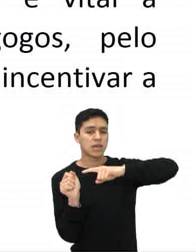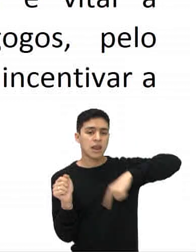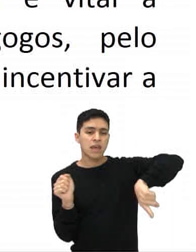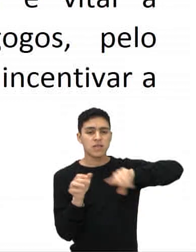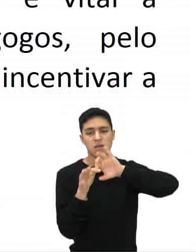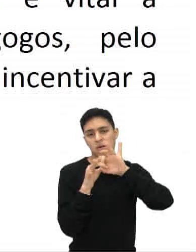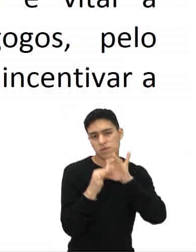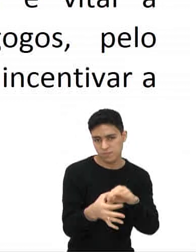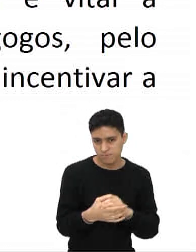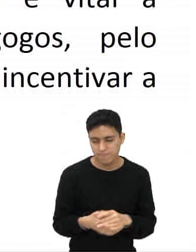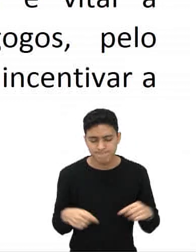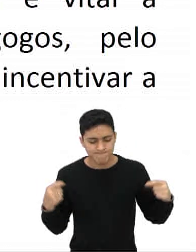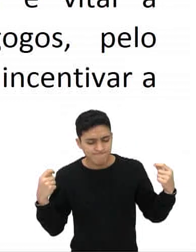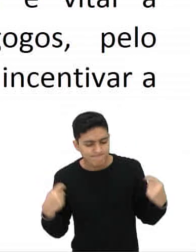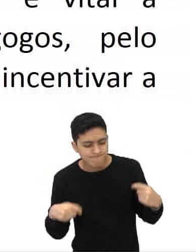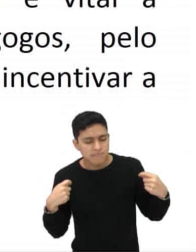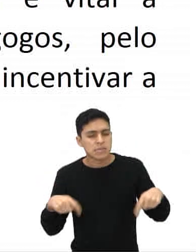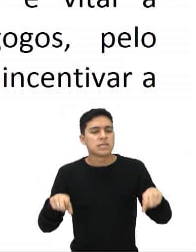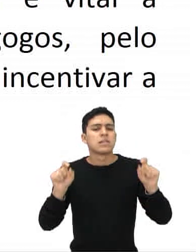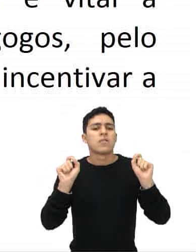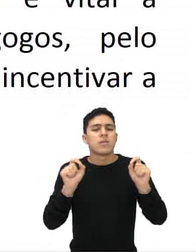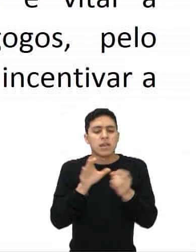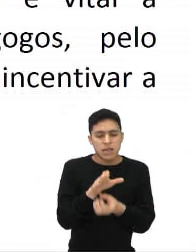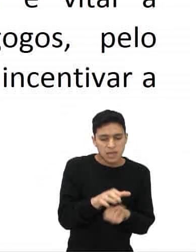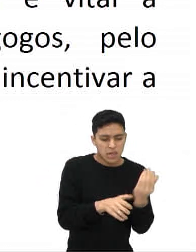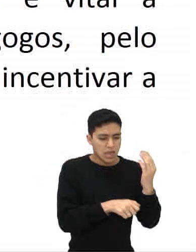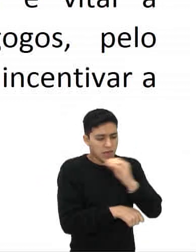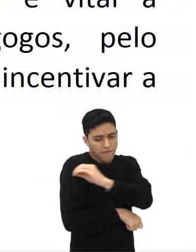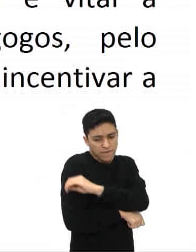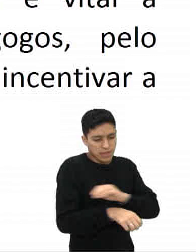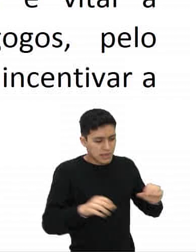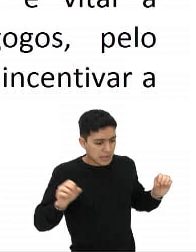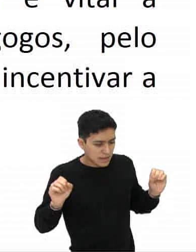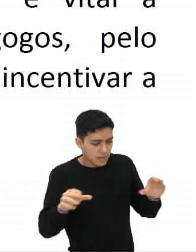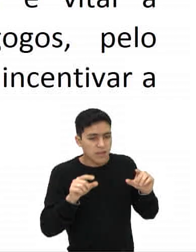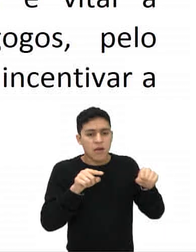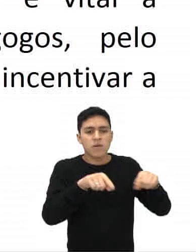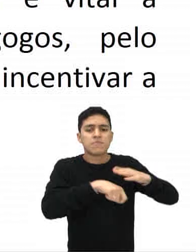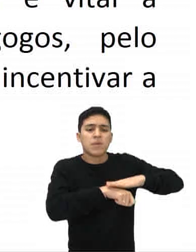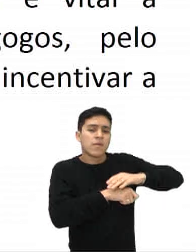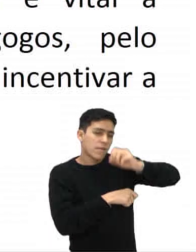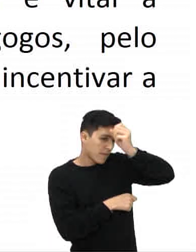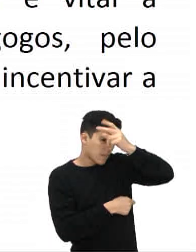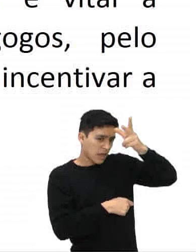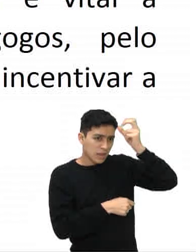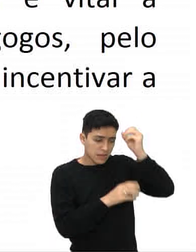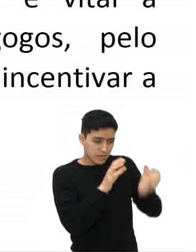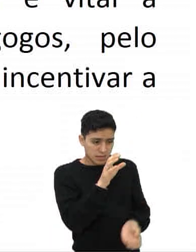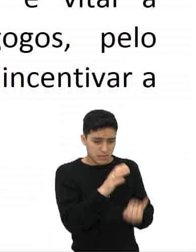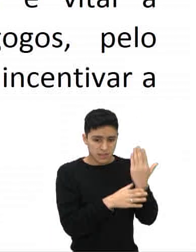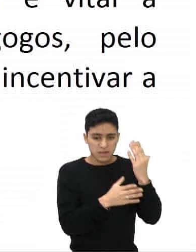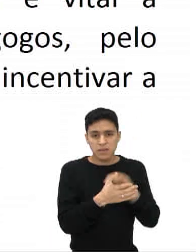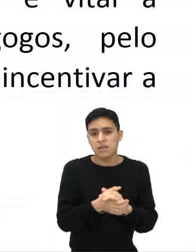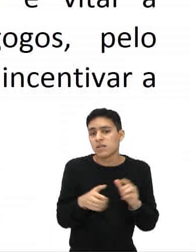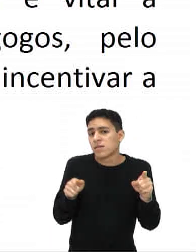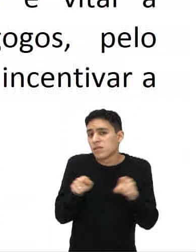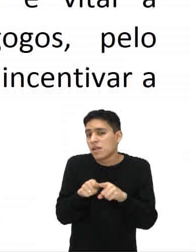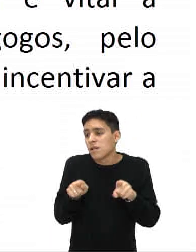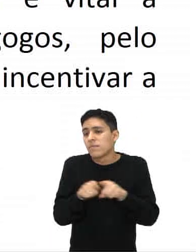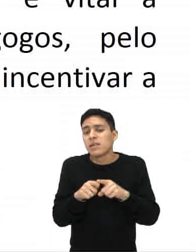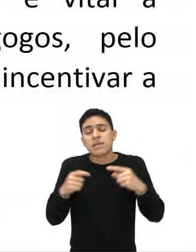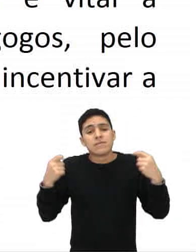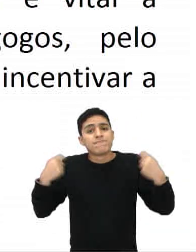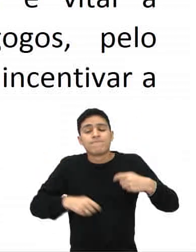cenário. É fundamental, portanto, a criação de oficinas educativas pelas prefeituras. Ademais, é vital a capacitação